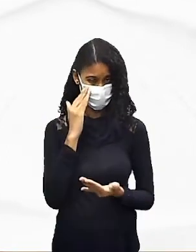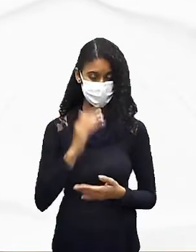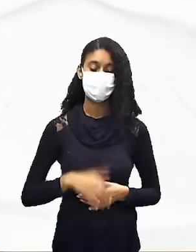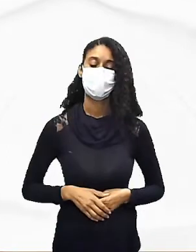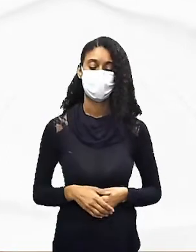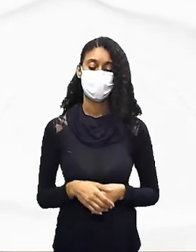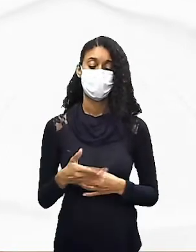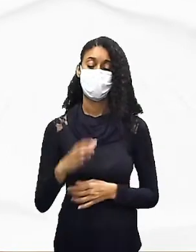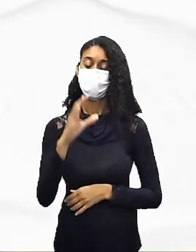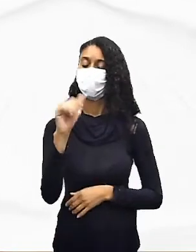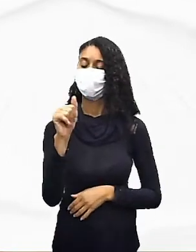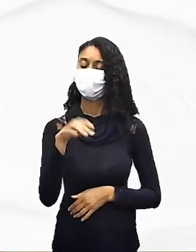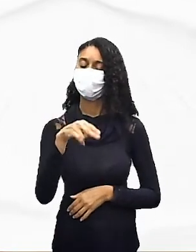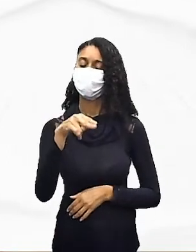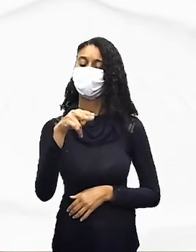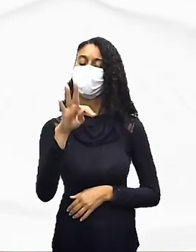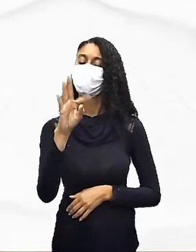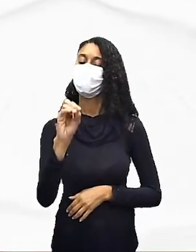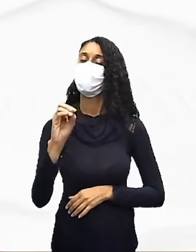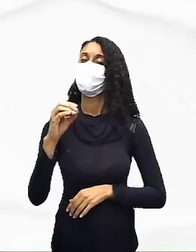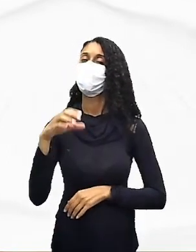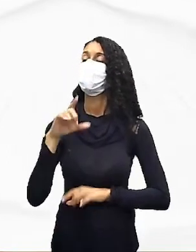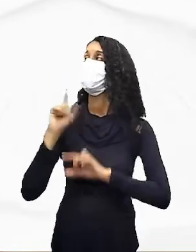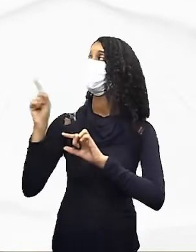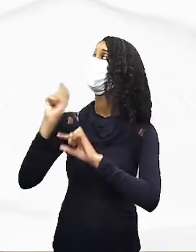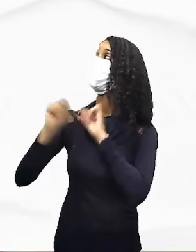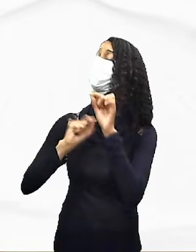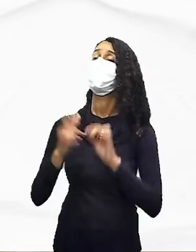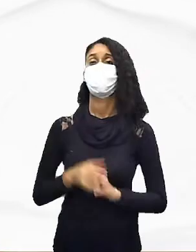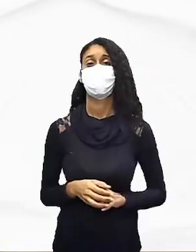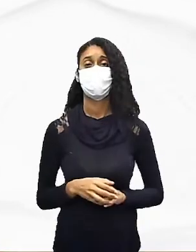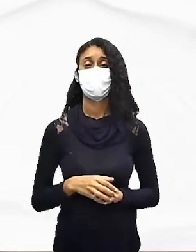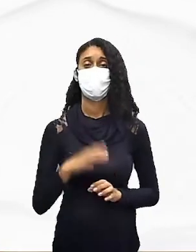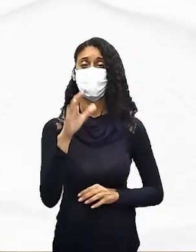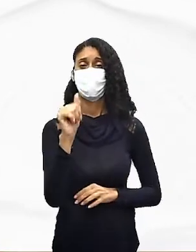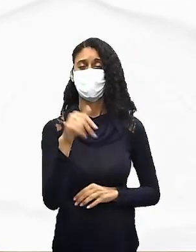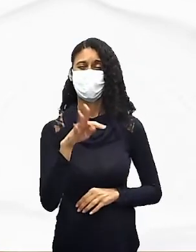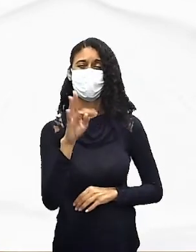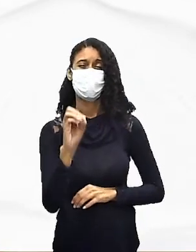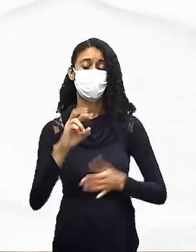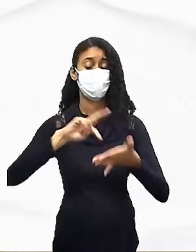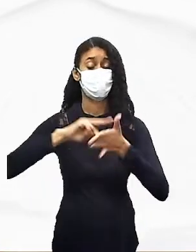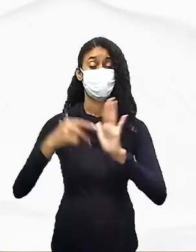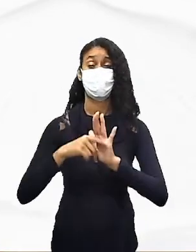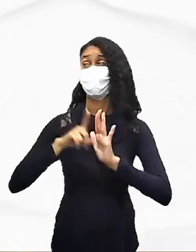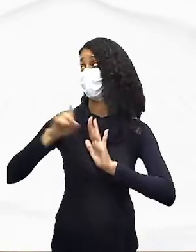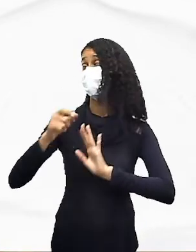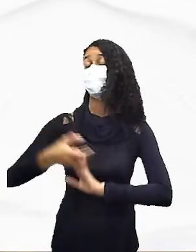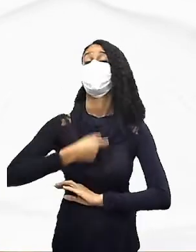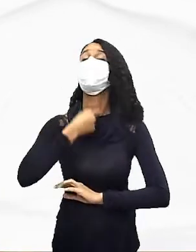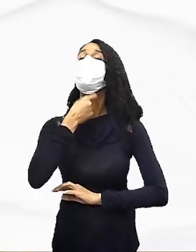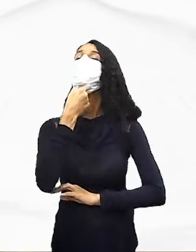aí também tem esse significado. O canto do guerreiro, quer dizer, a voz dele,